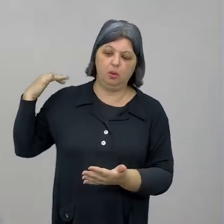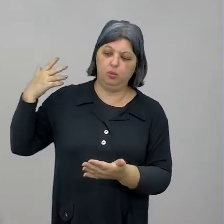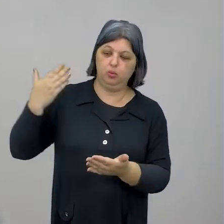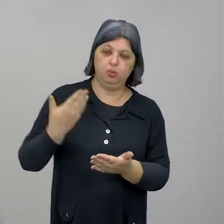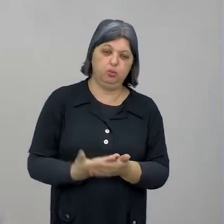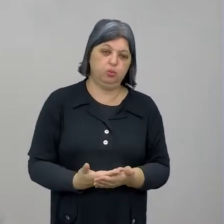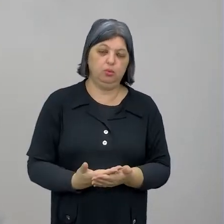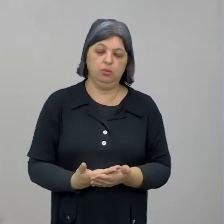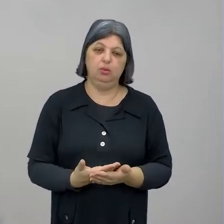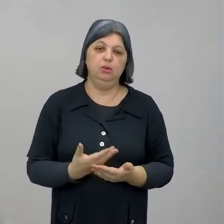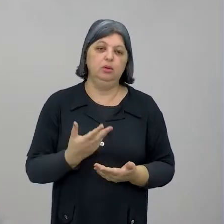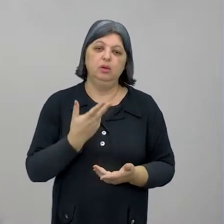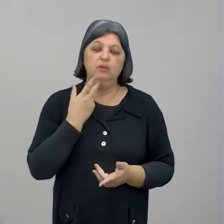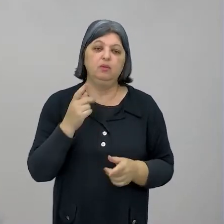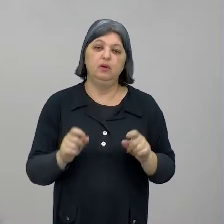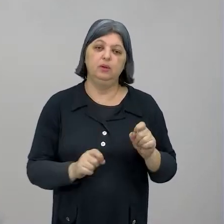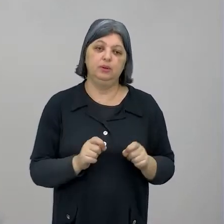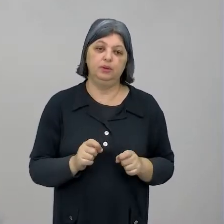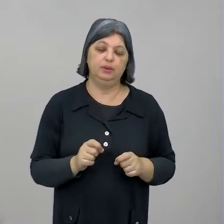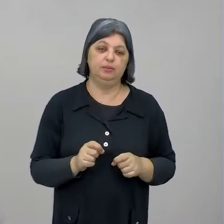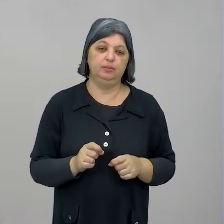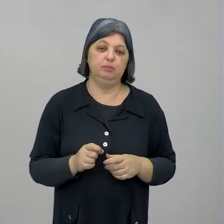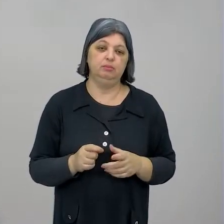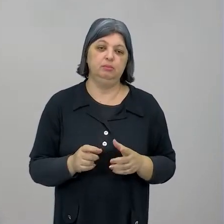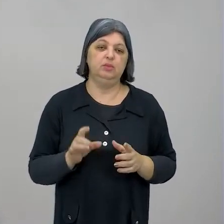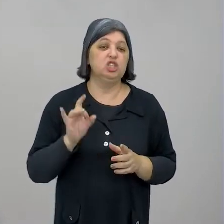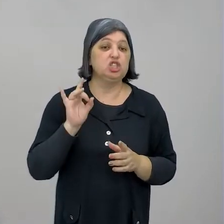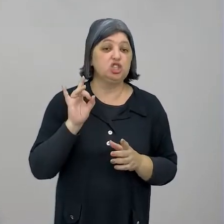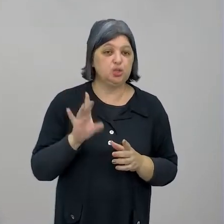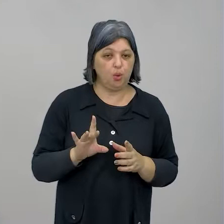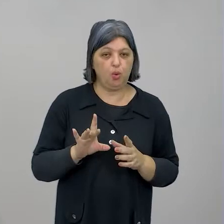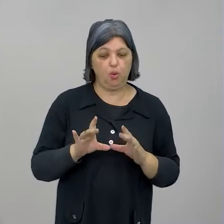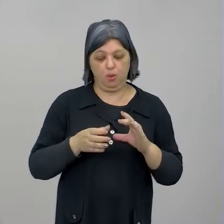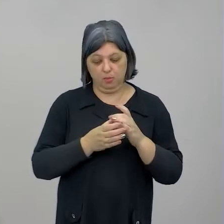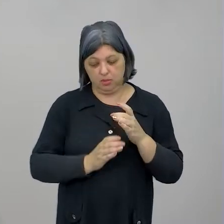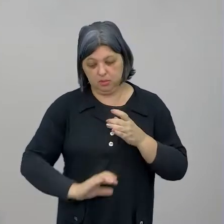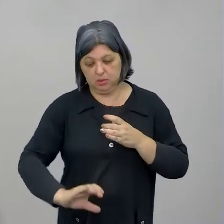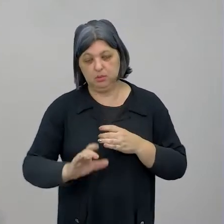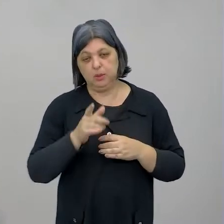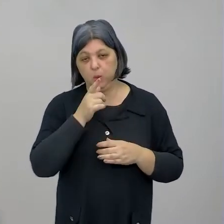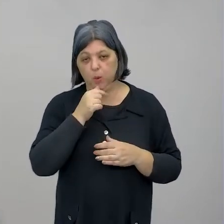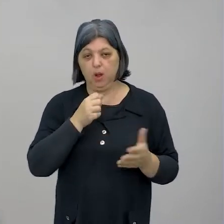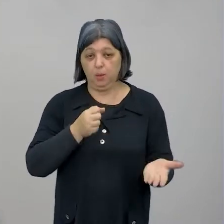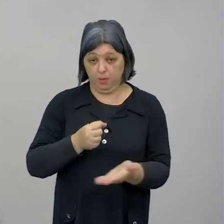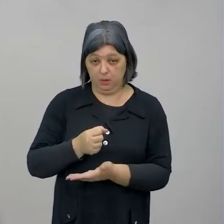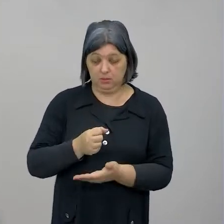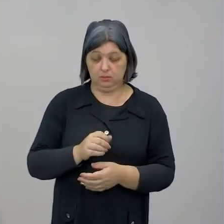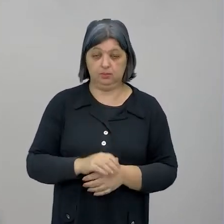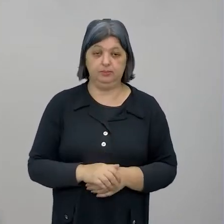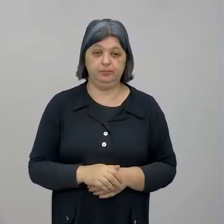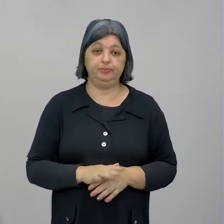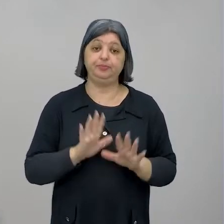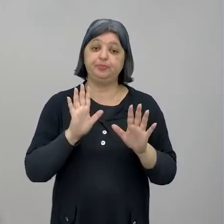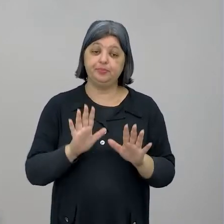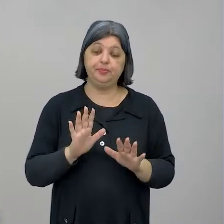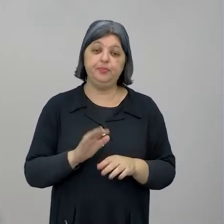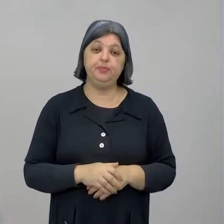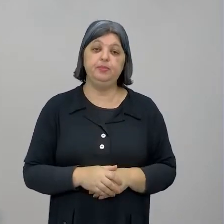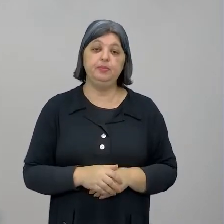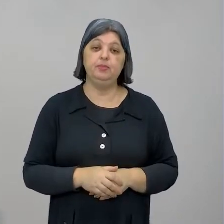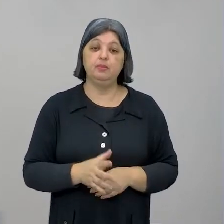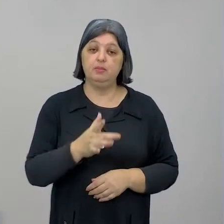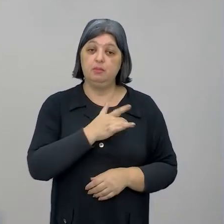nem se fala mais, né, apenas em saneamento básico, mas a gente fala, inclusive, Guerreiro, em